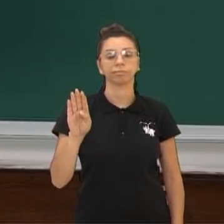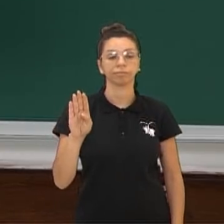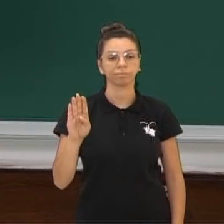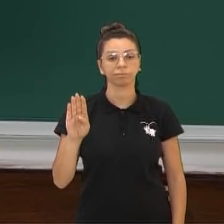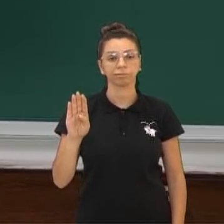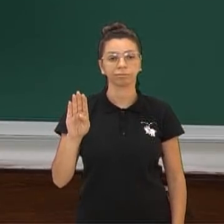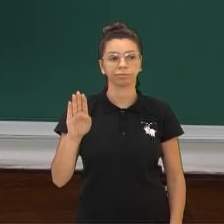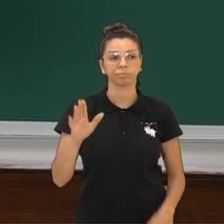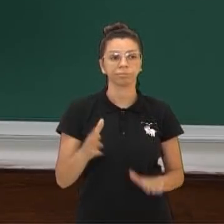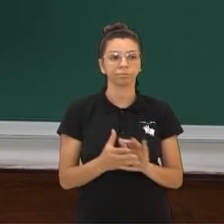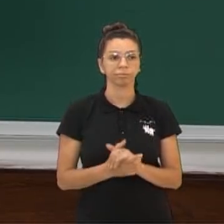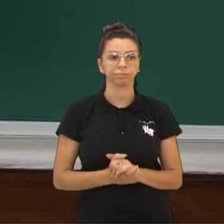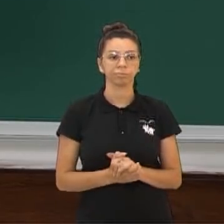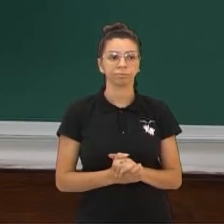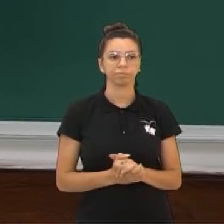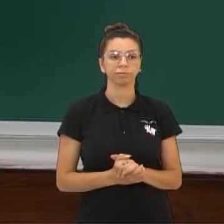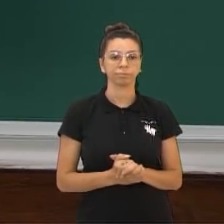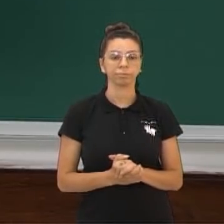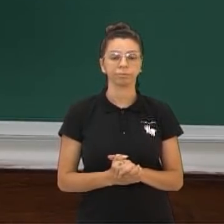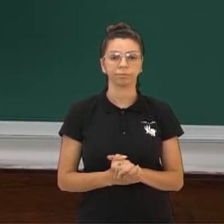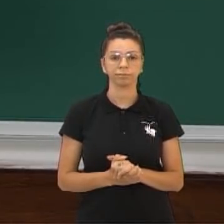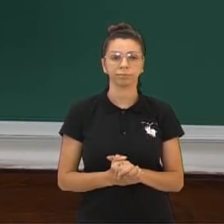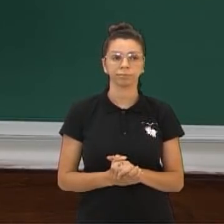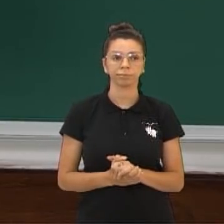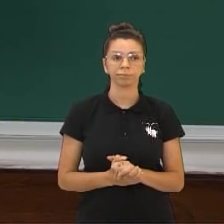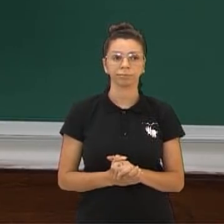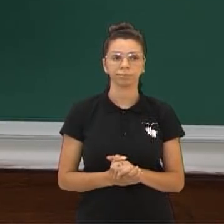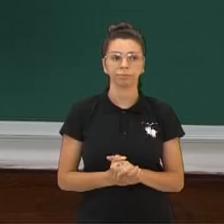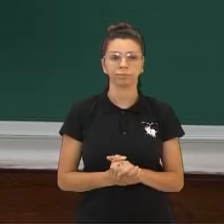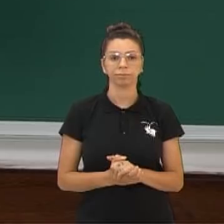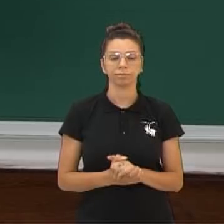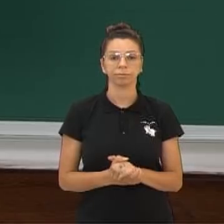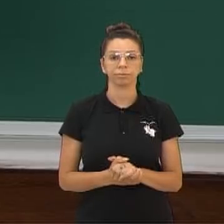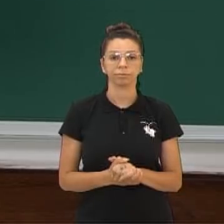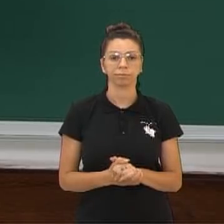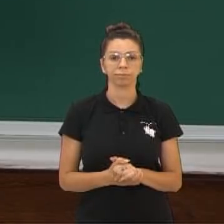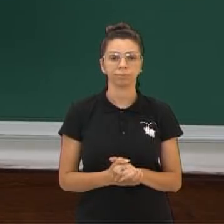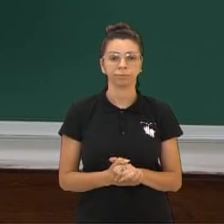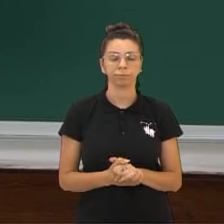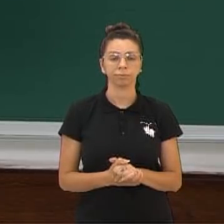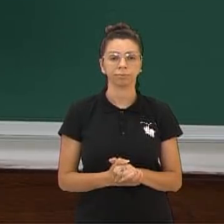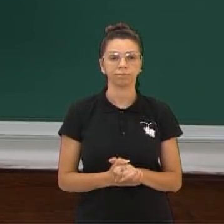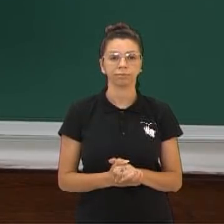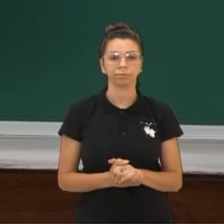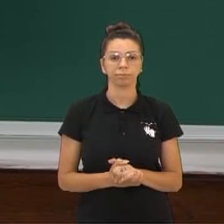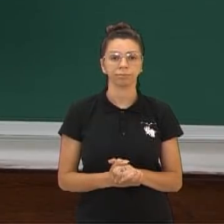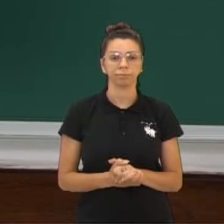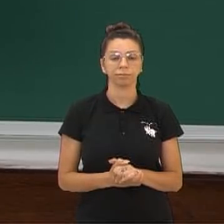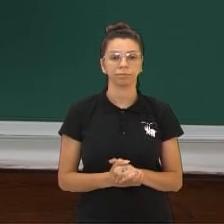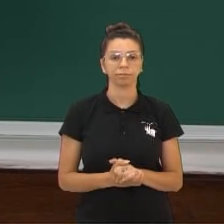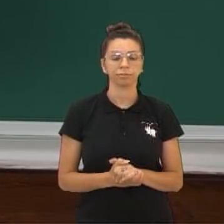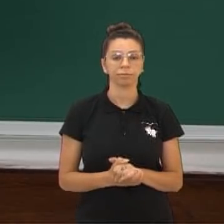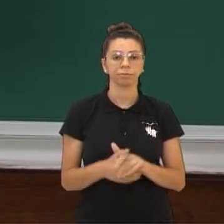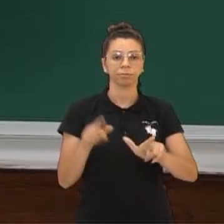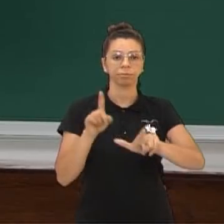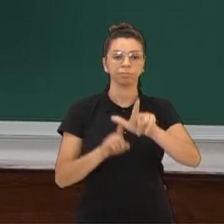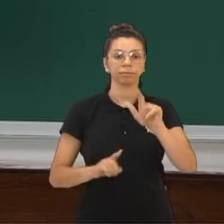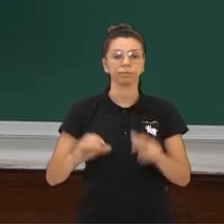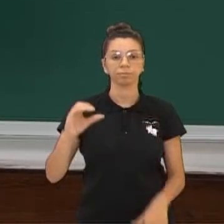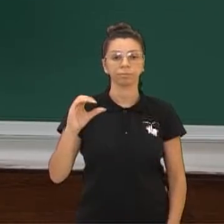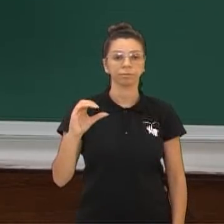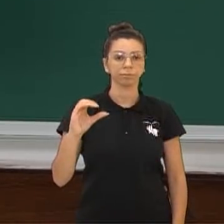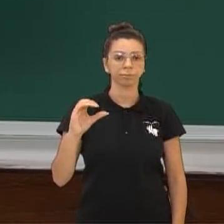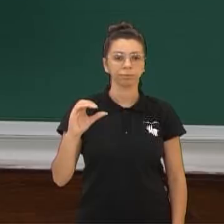The expansion to India, Australia and the New Zealand. Letter C, the